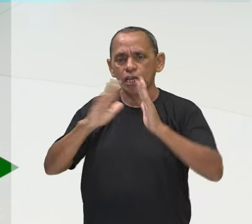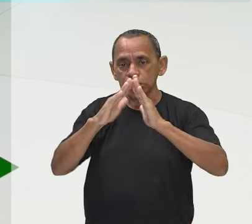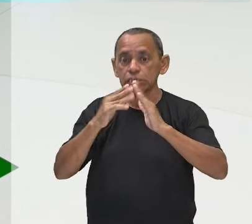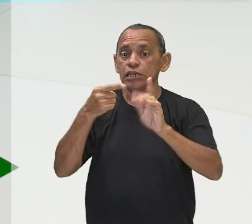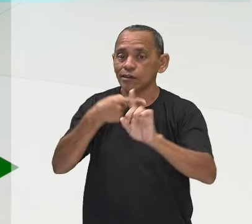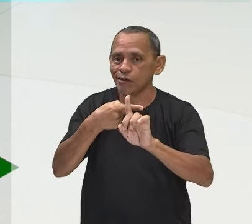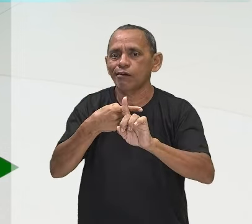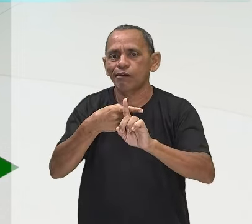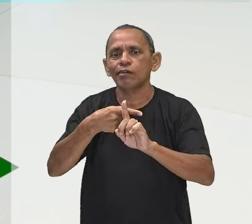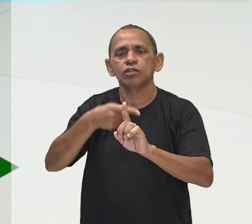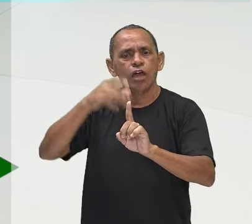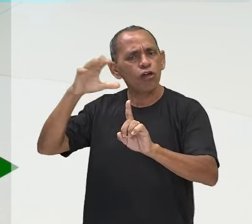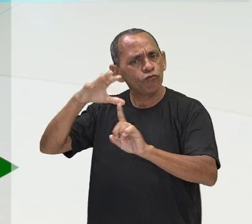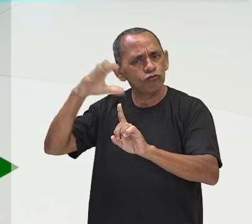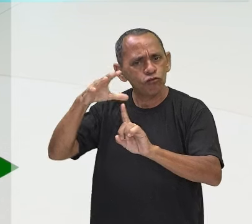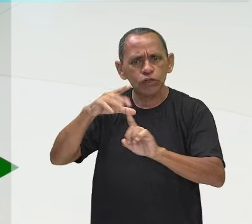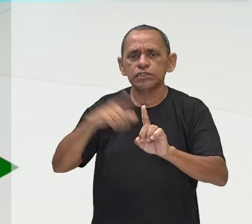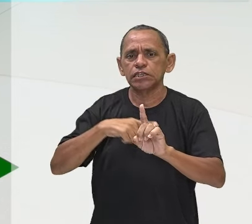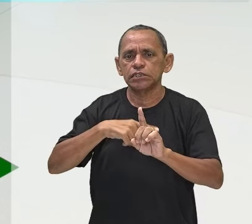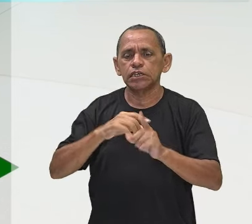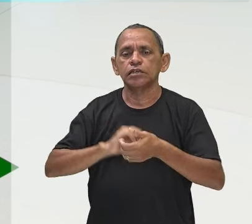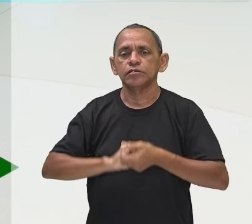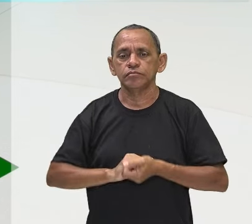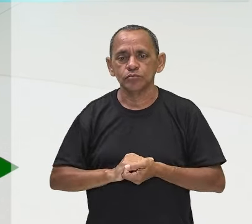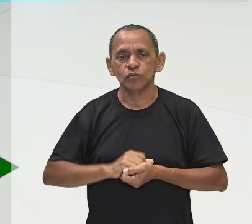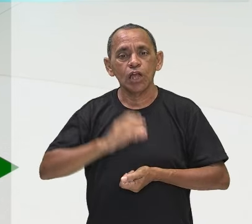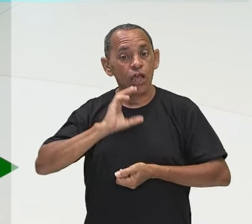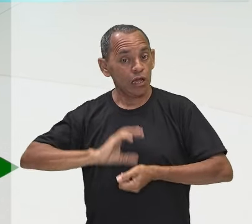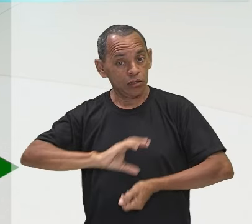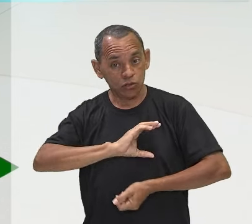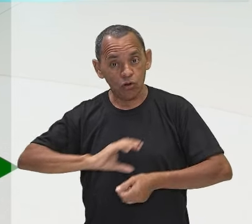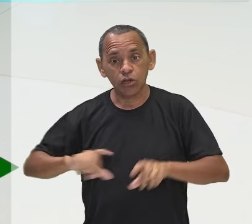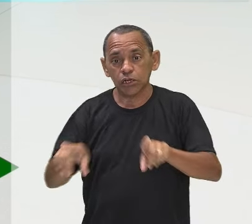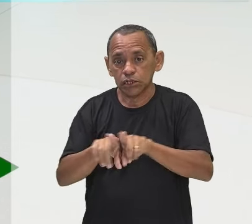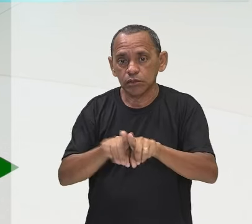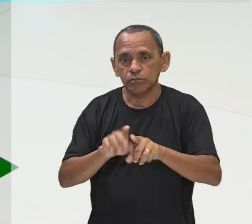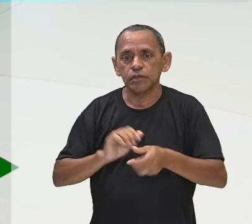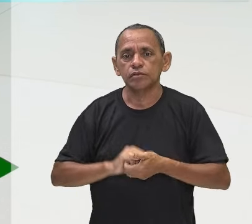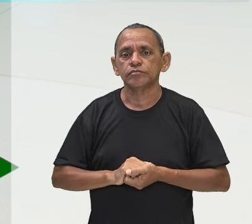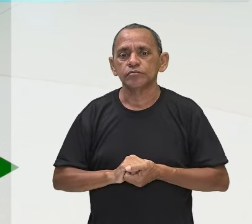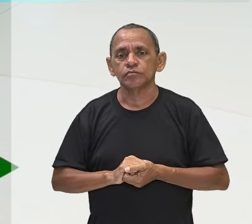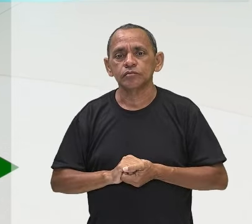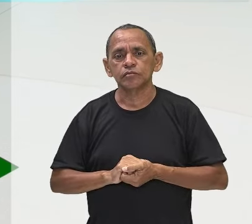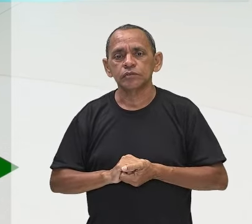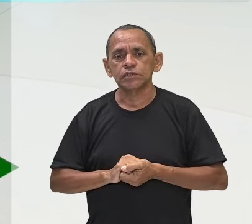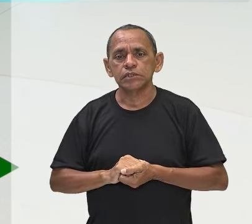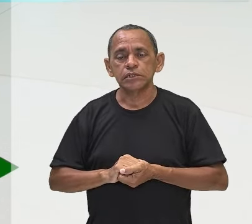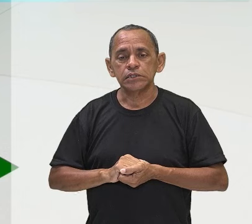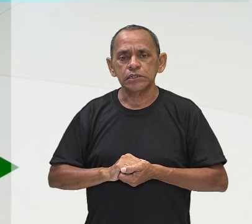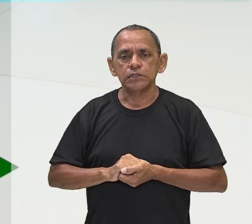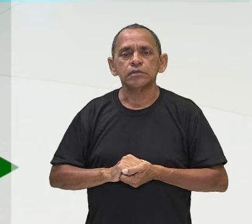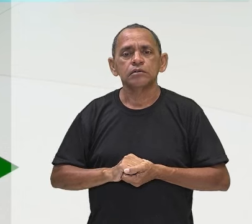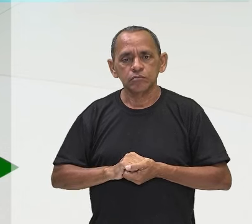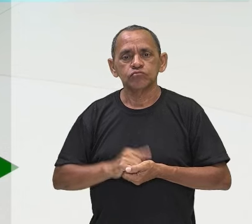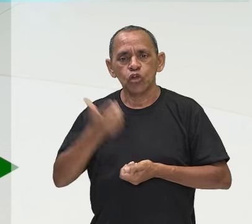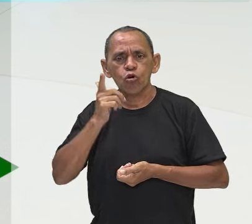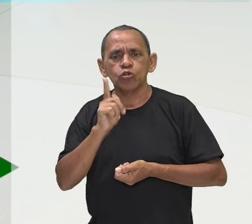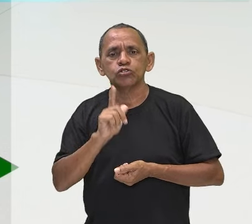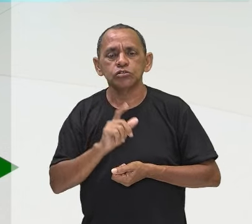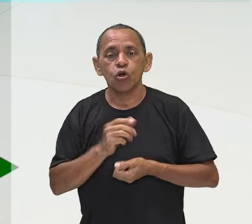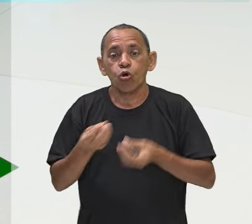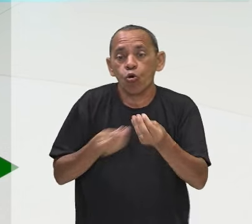católica. Do outro lado, eu tenho os prazeres da vida. Meu Deus, então será que eu sigo o que a igreja está falando ou será que eu sigo os